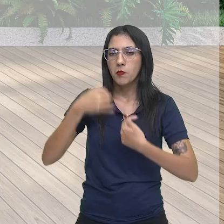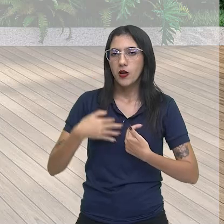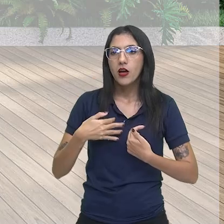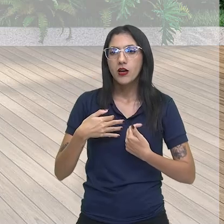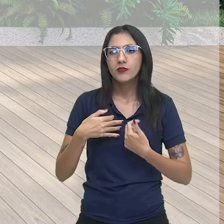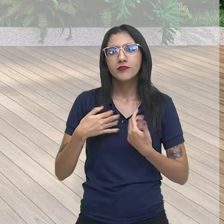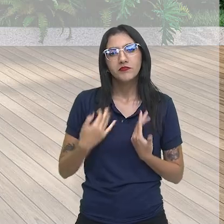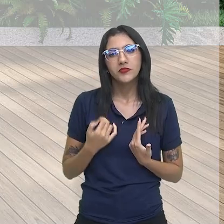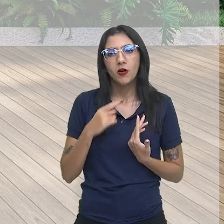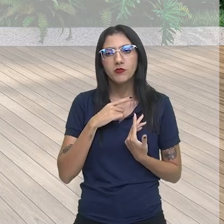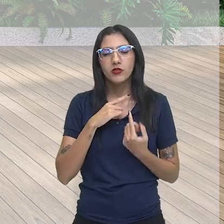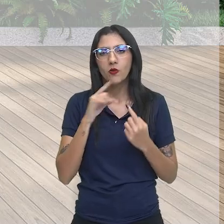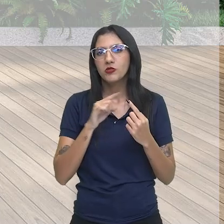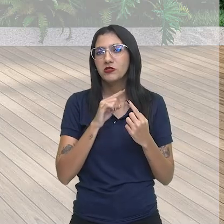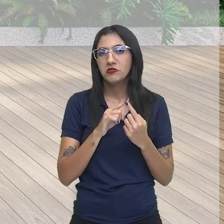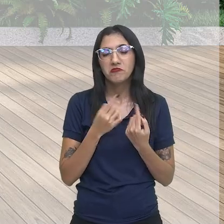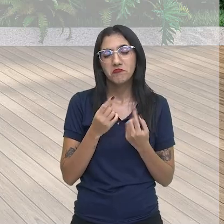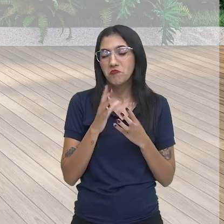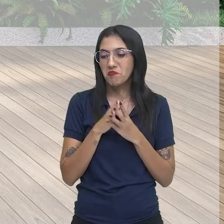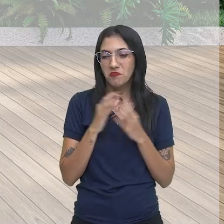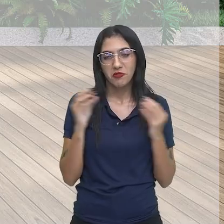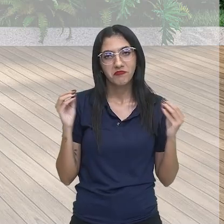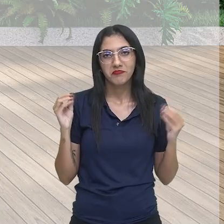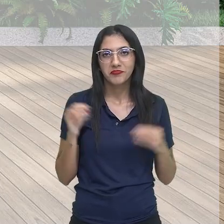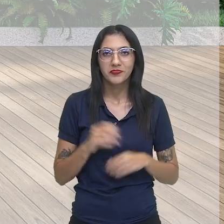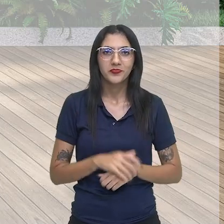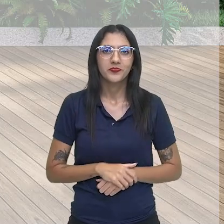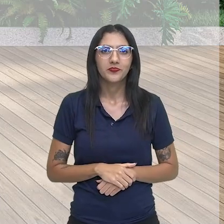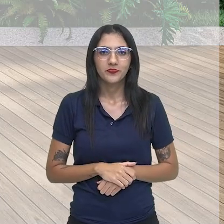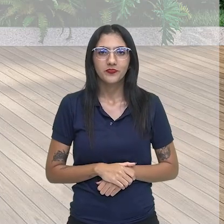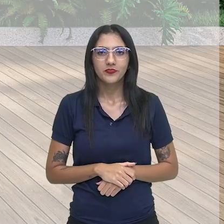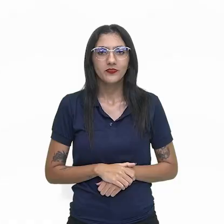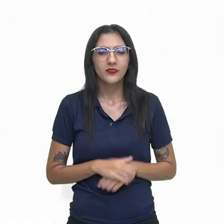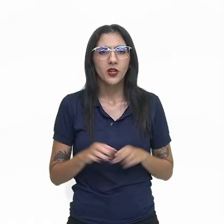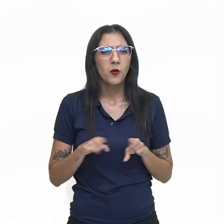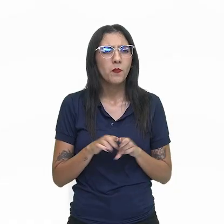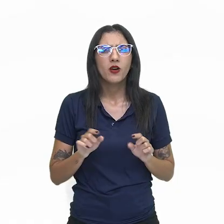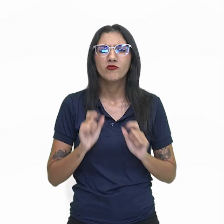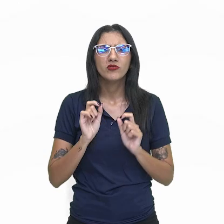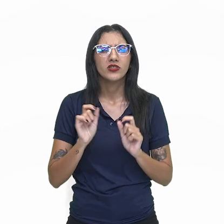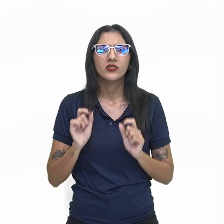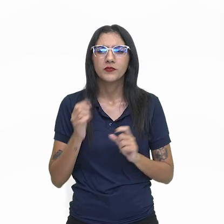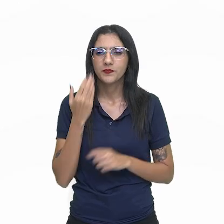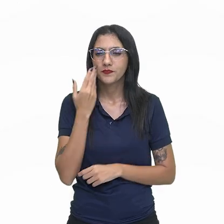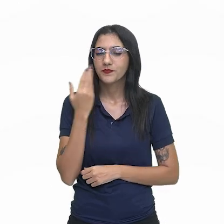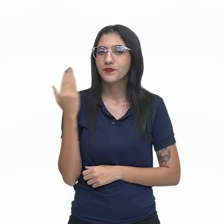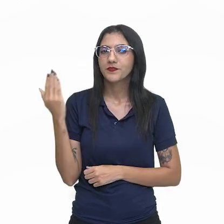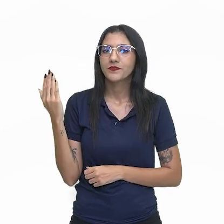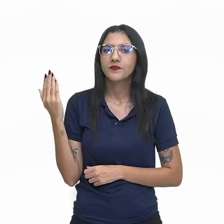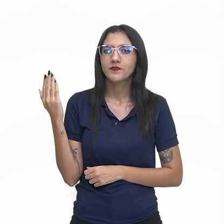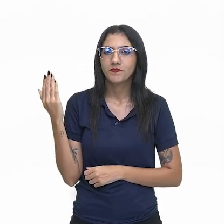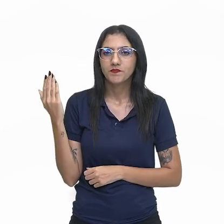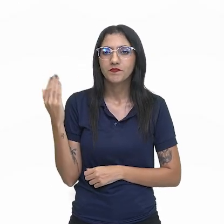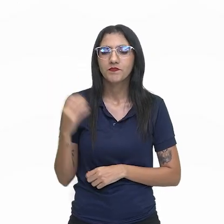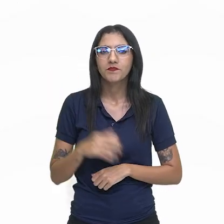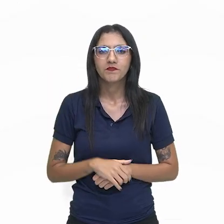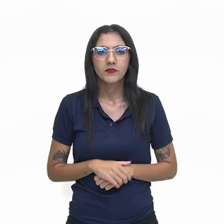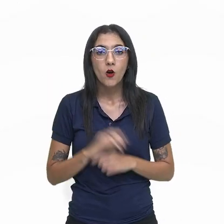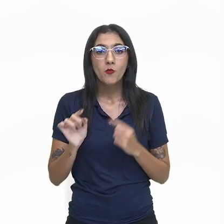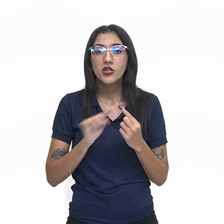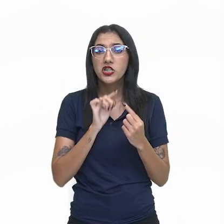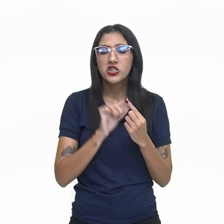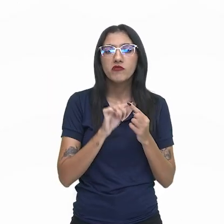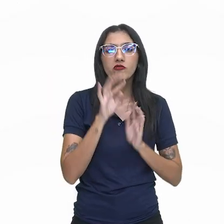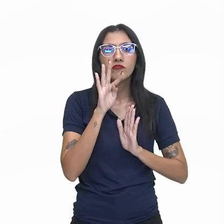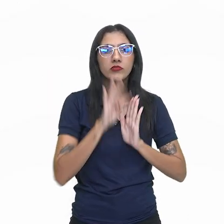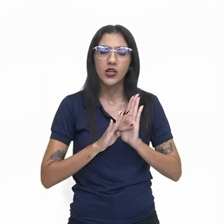por águas abaixo. Mas o que é discurso, né? Está falando sobre intencionalidade